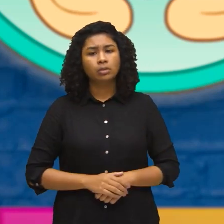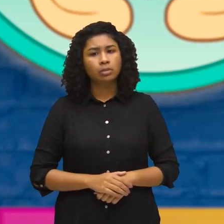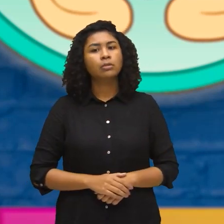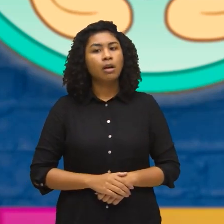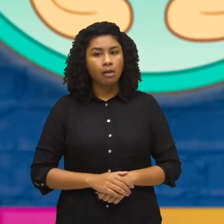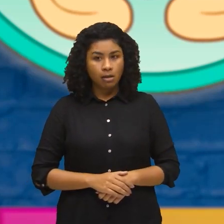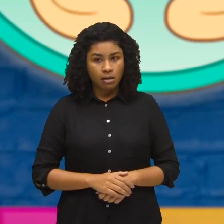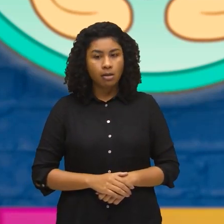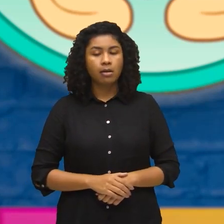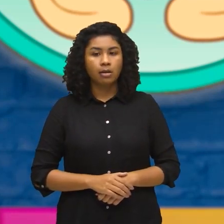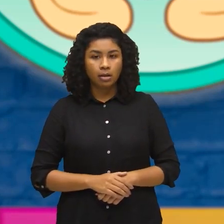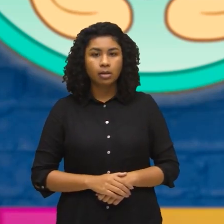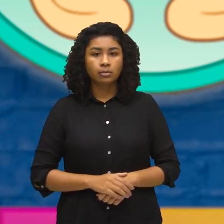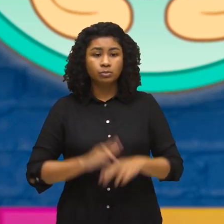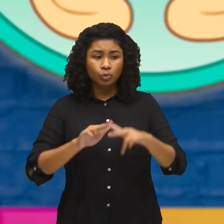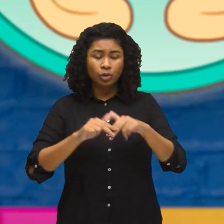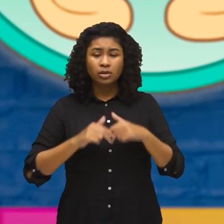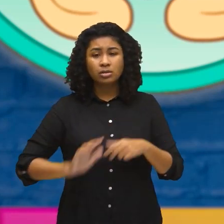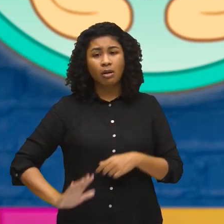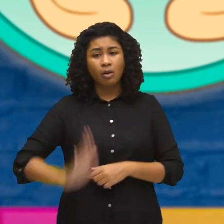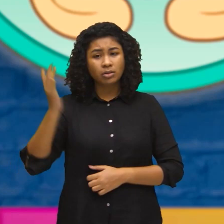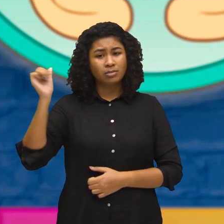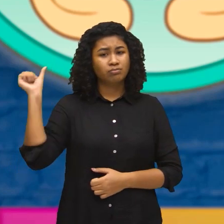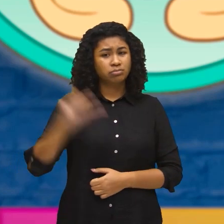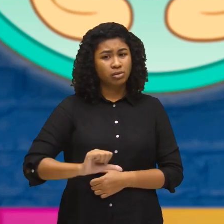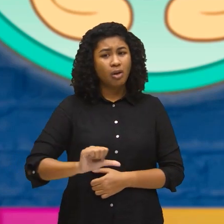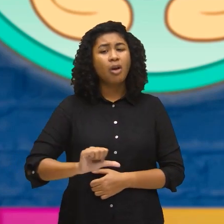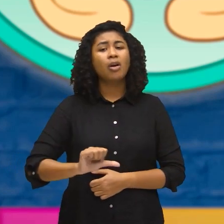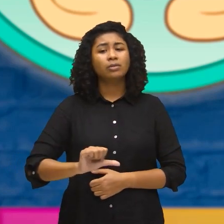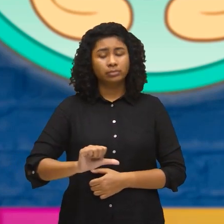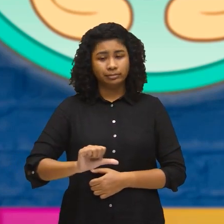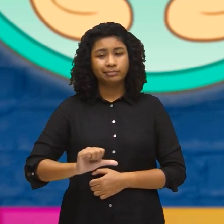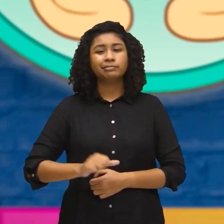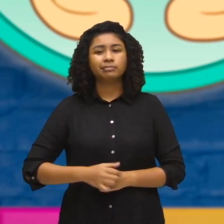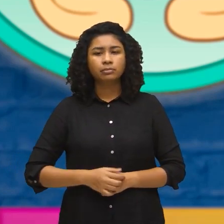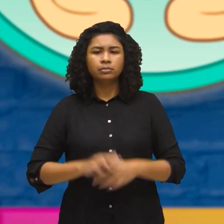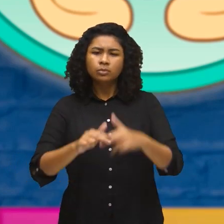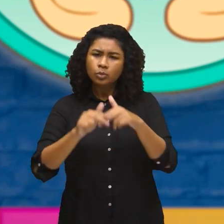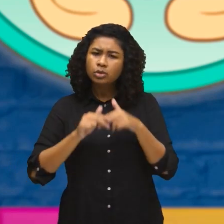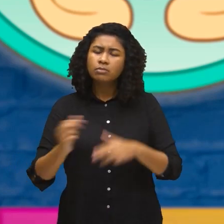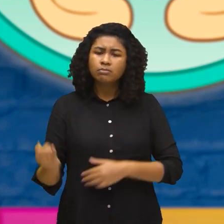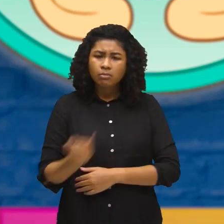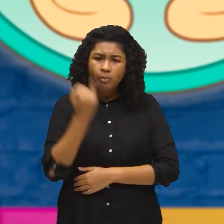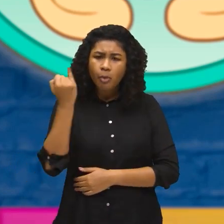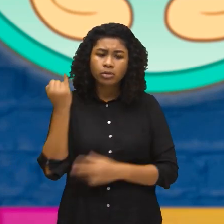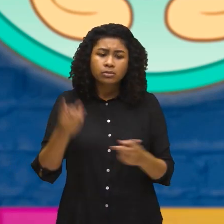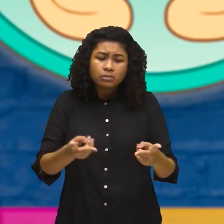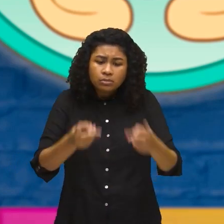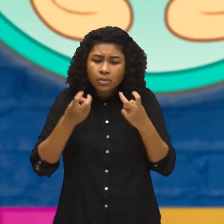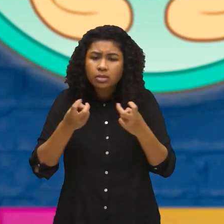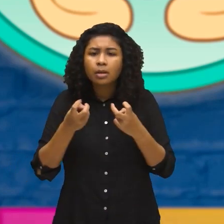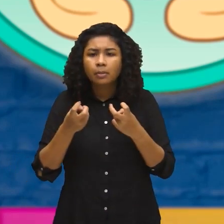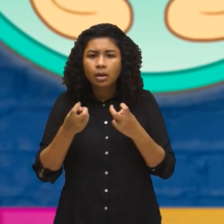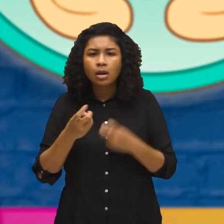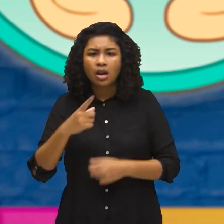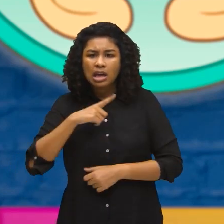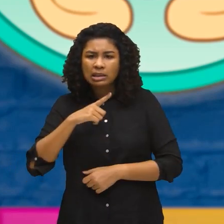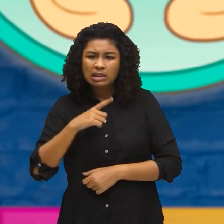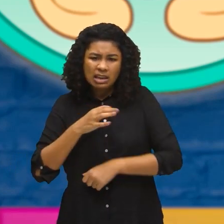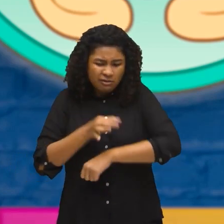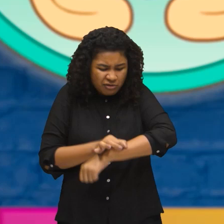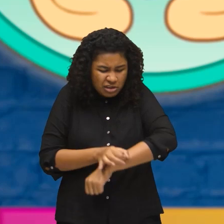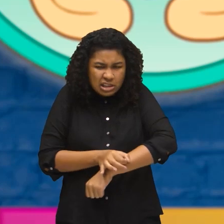que fica machucado. Por isso que eu falo, observe no corpinho da sua criança se tem alguma marca de ferida,